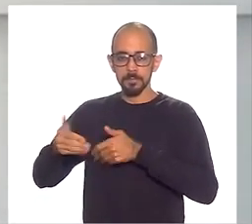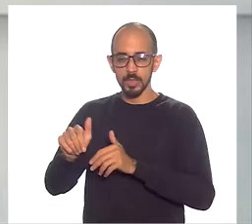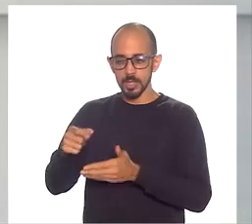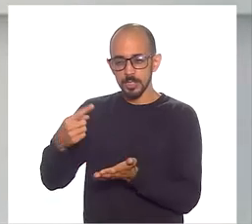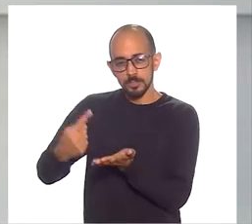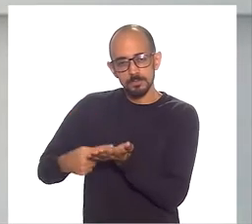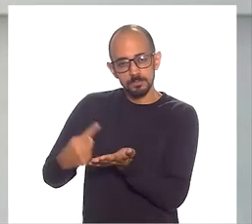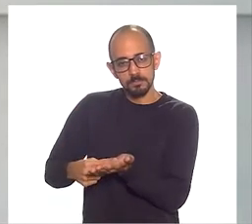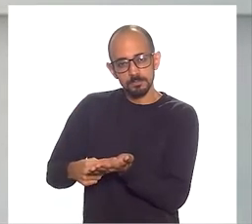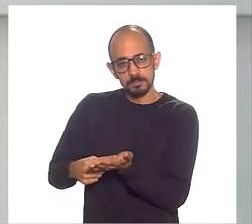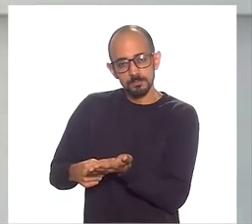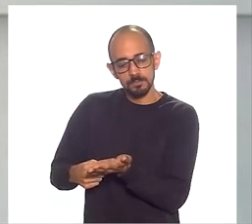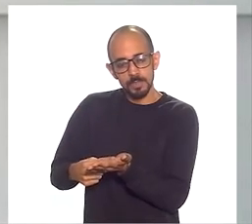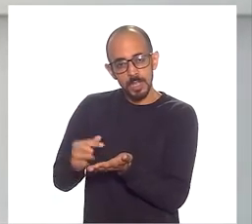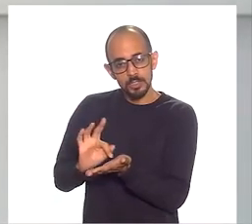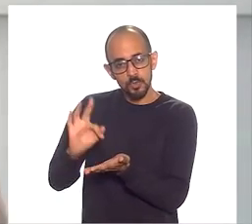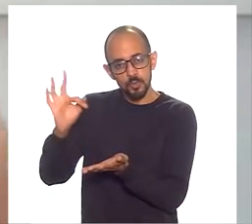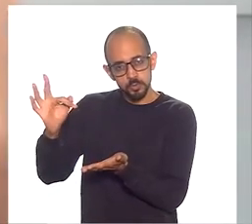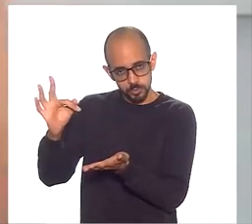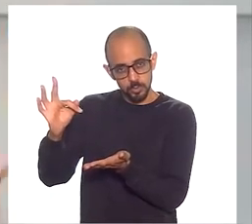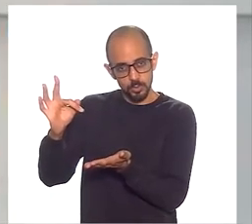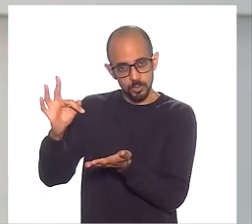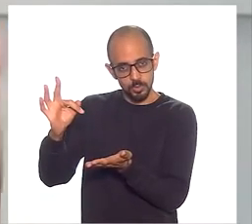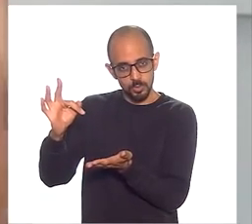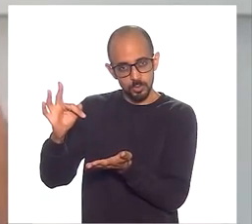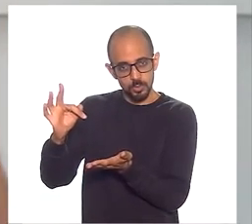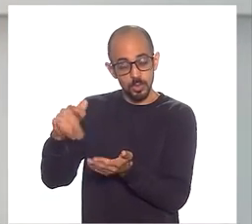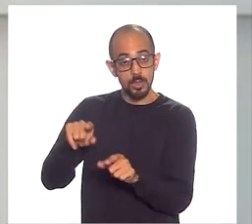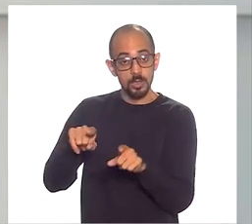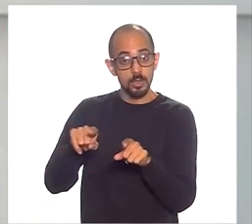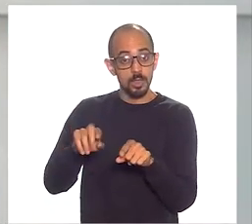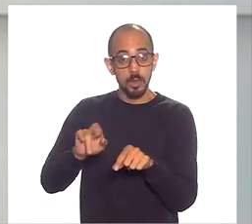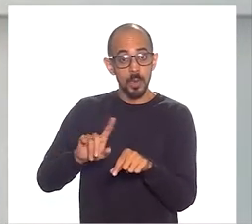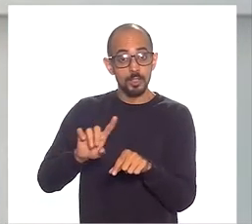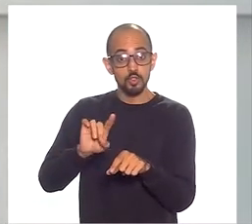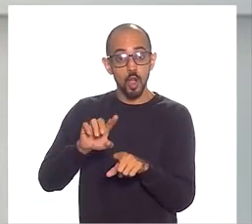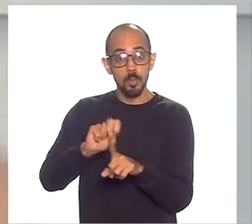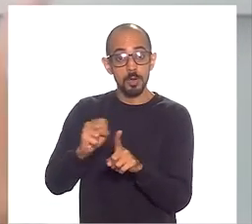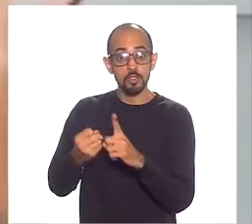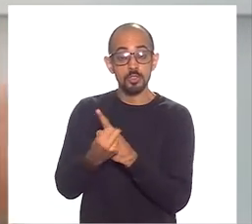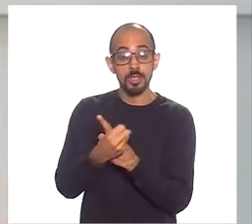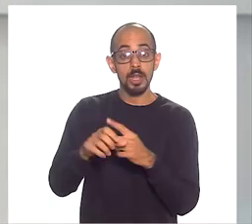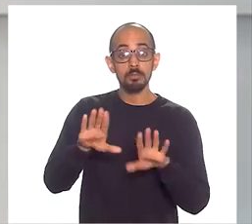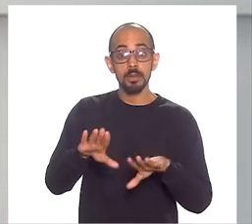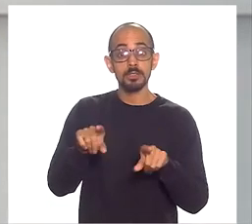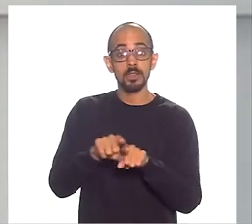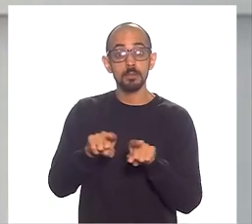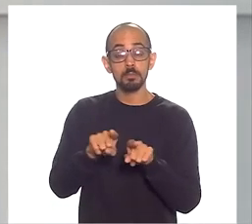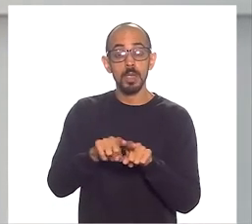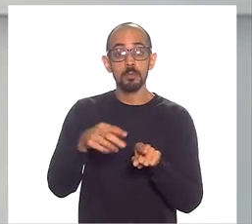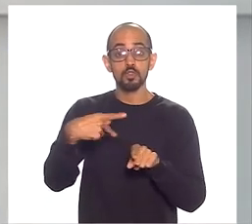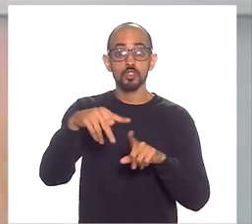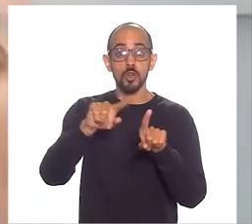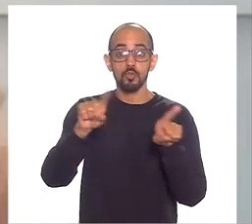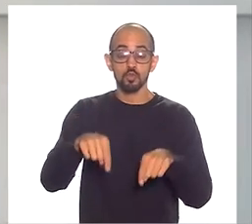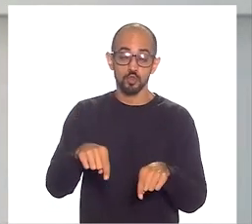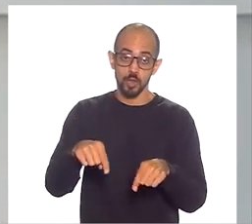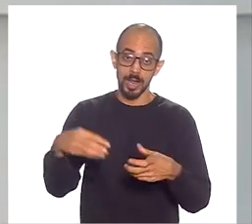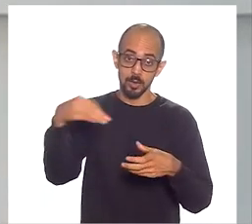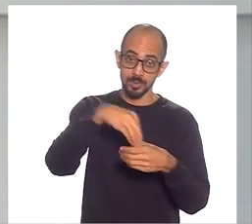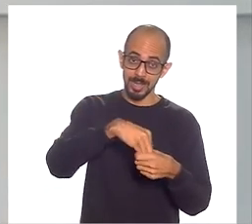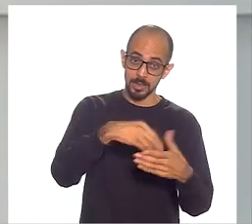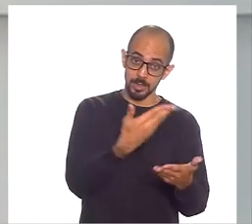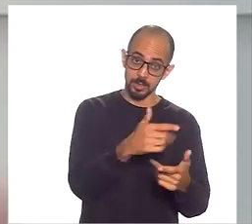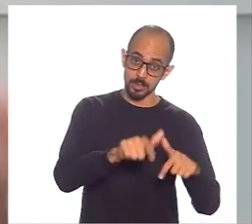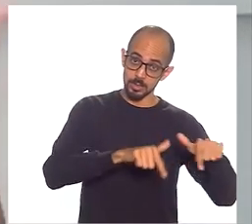de alinhamento de propósito, de bem se posicionar não só para a sociedade, não, mas para o seu colaborador interno, para dar a